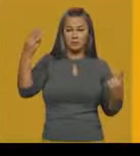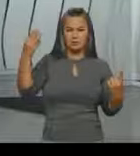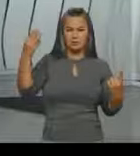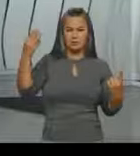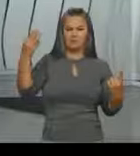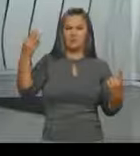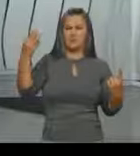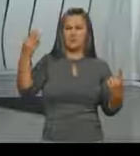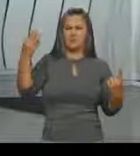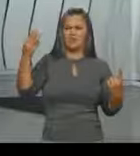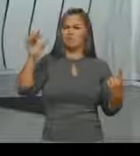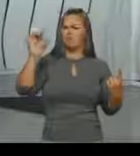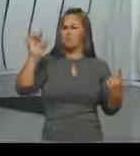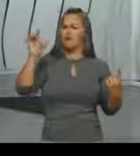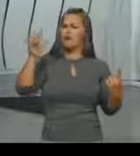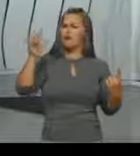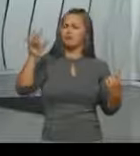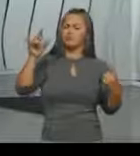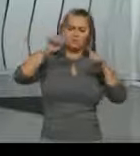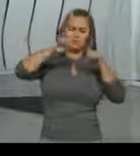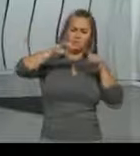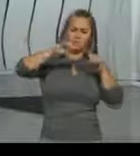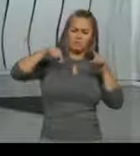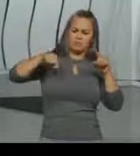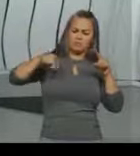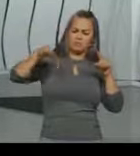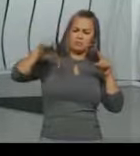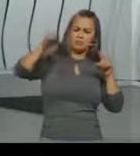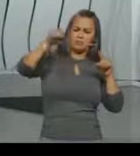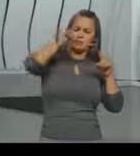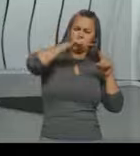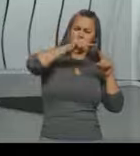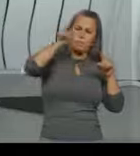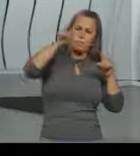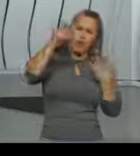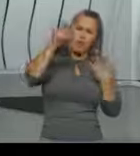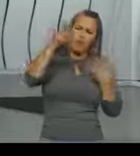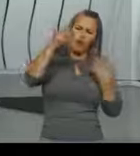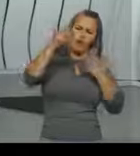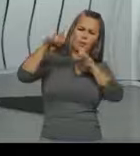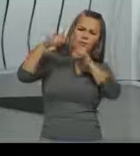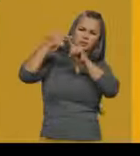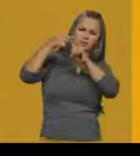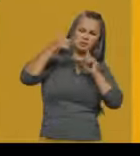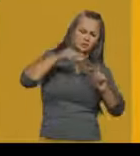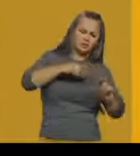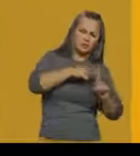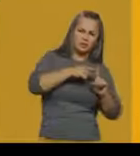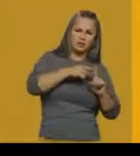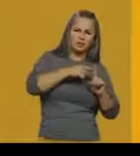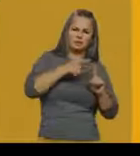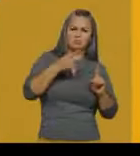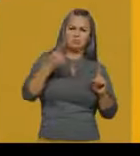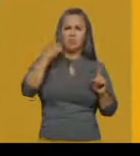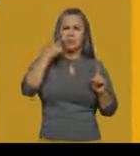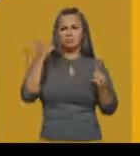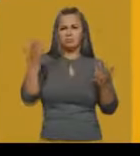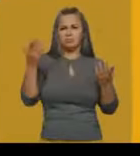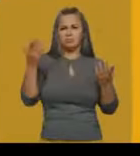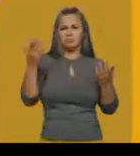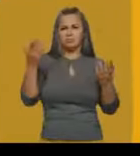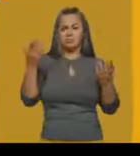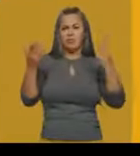Uai, só isso? É. Olha só, 1 sobre 2. Aqui eu tenho 1, então aqui eu tenho que ter 2. E aqui? Aqui eu tenho que ter 3. 2